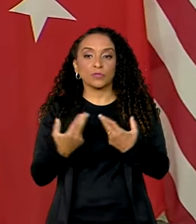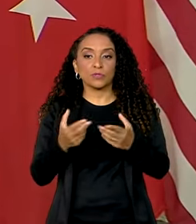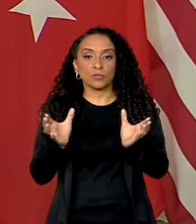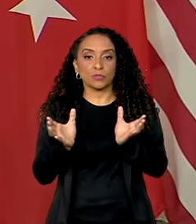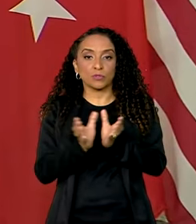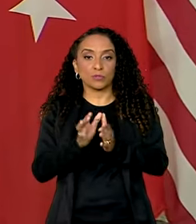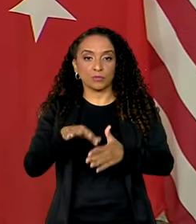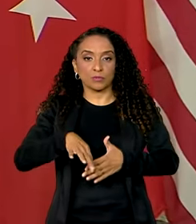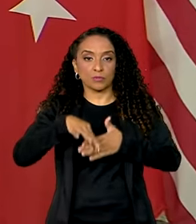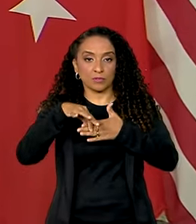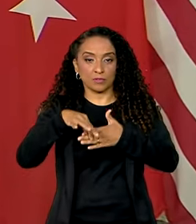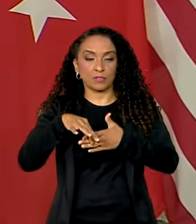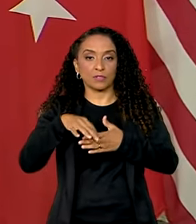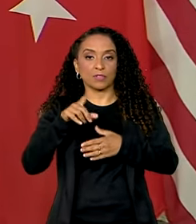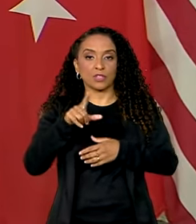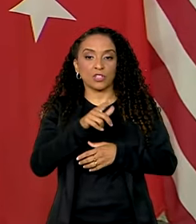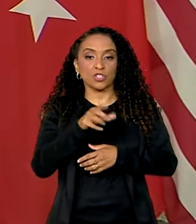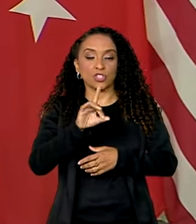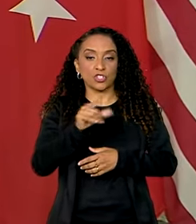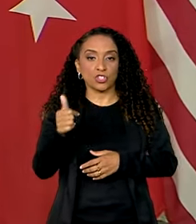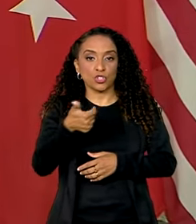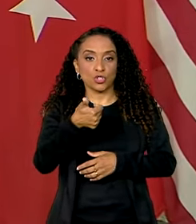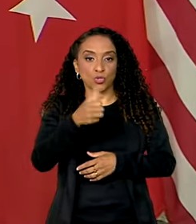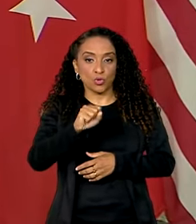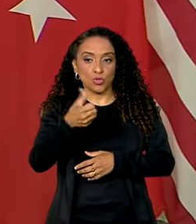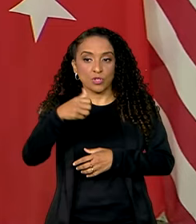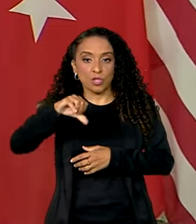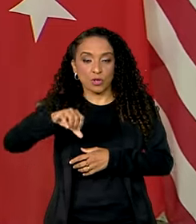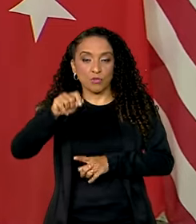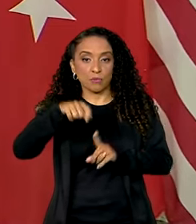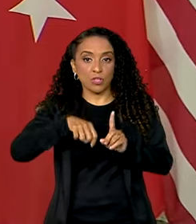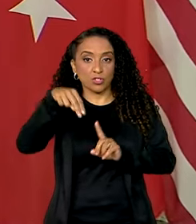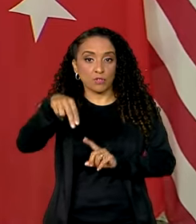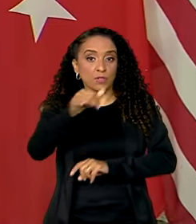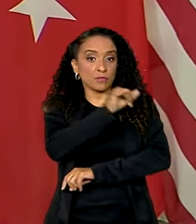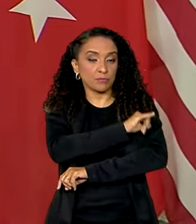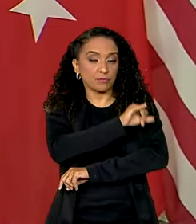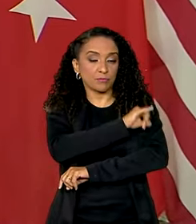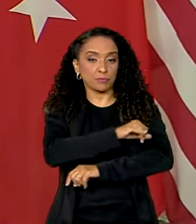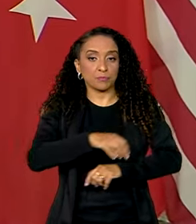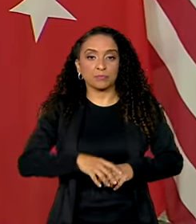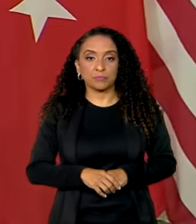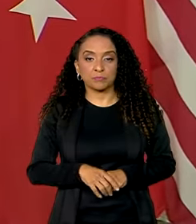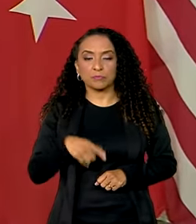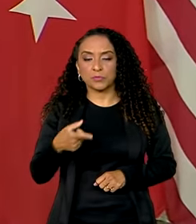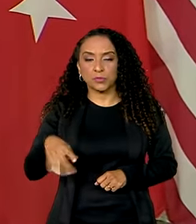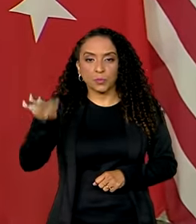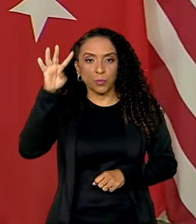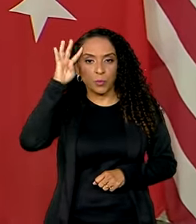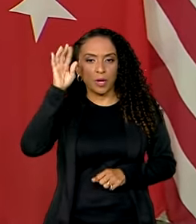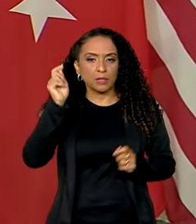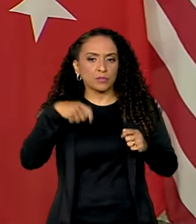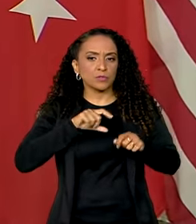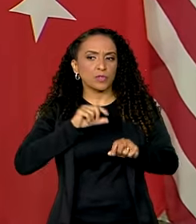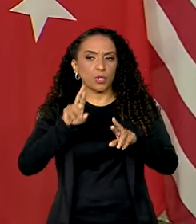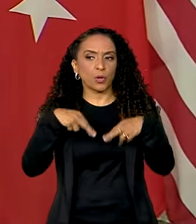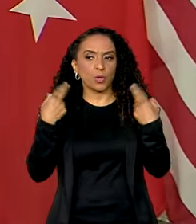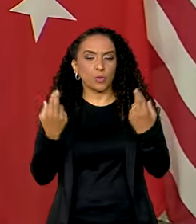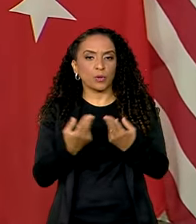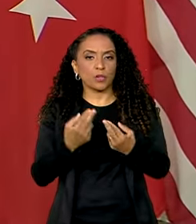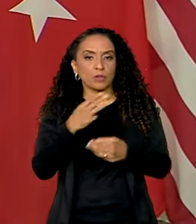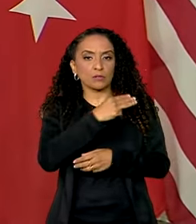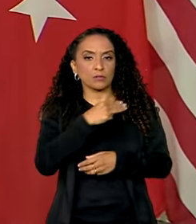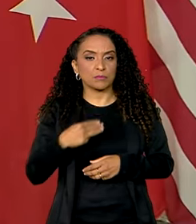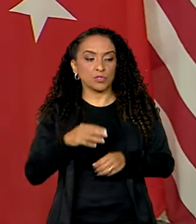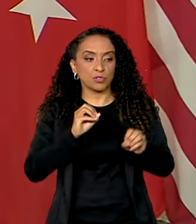do grupo vai ser nos dias 18 e 19 de novembro, lá no Rio de Janeiro. Para essa quarta-feira está prevista a reunião dos